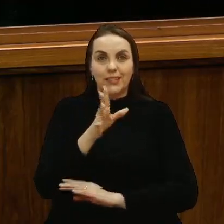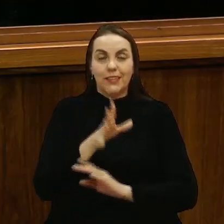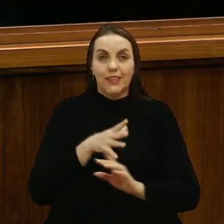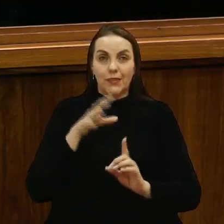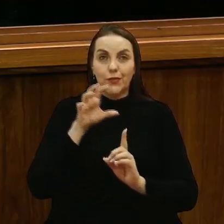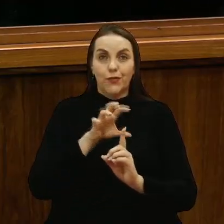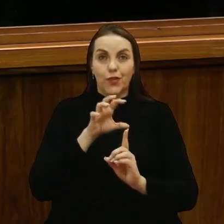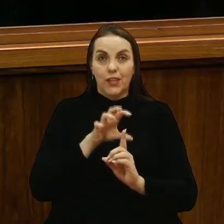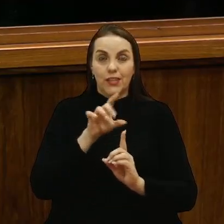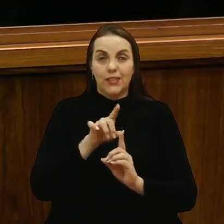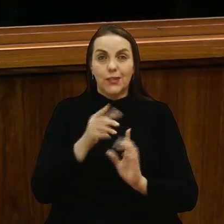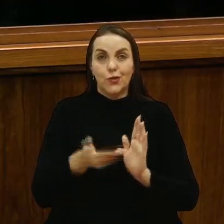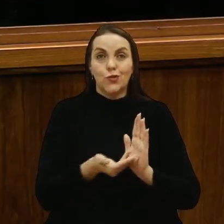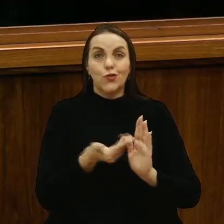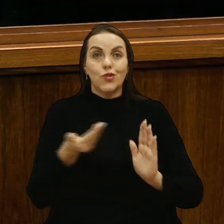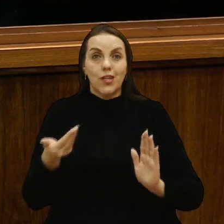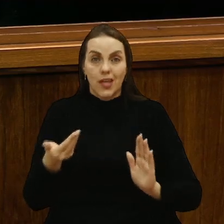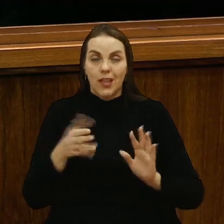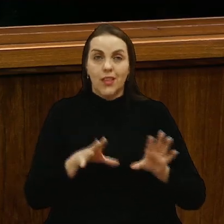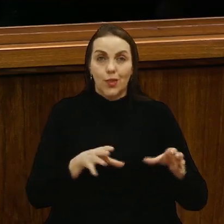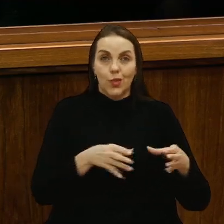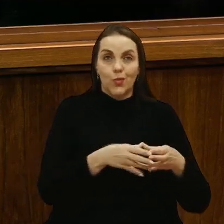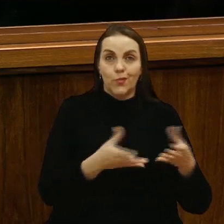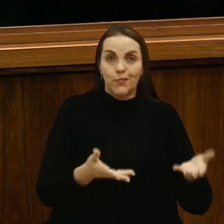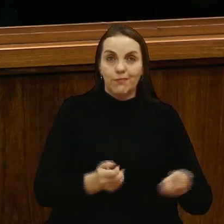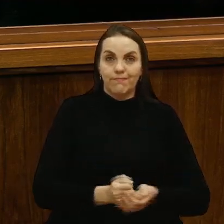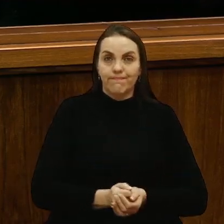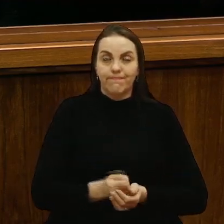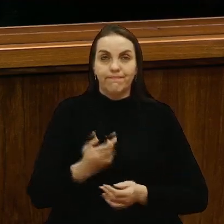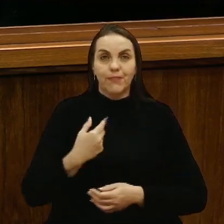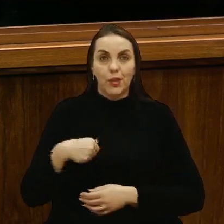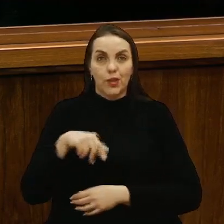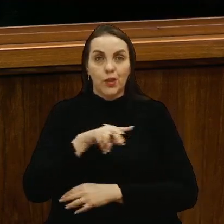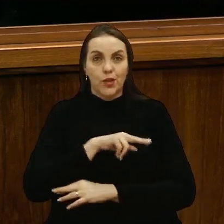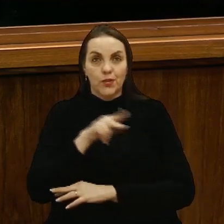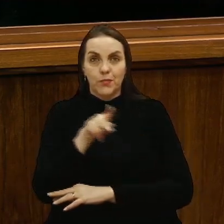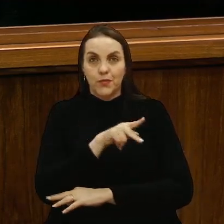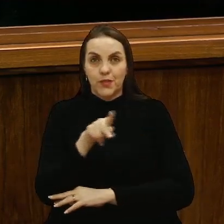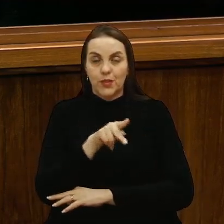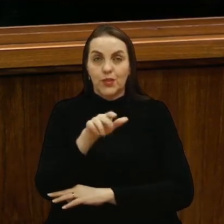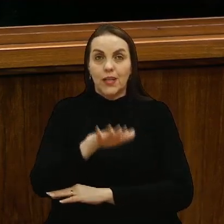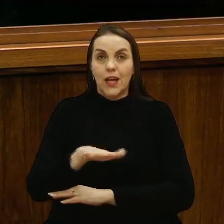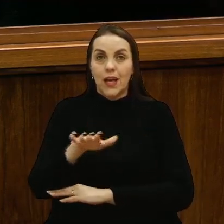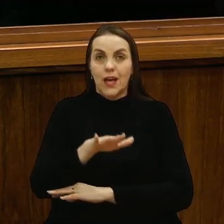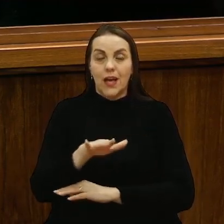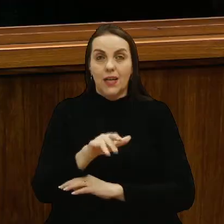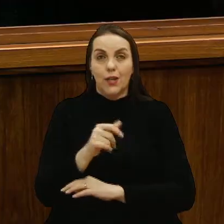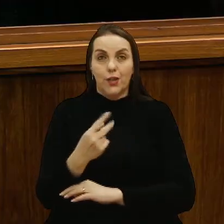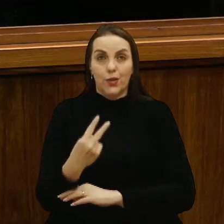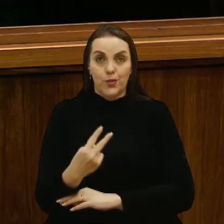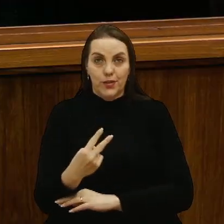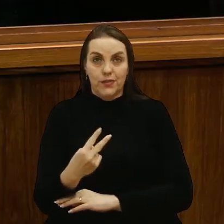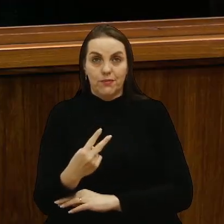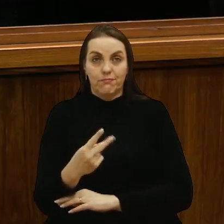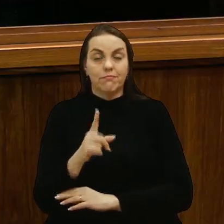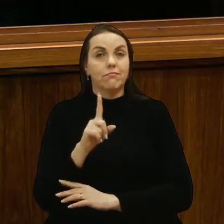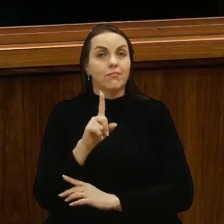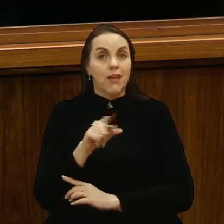afetados com a retirada de turma. Os nossos professores da área 2